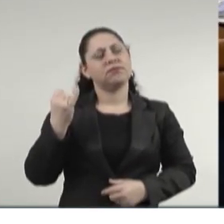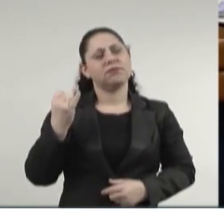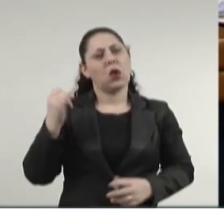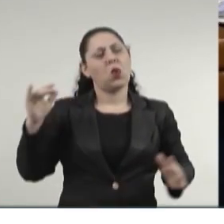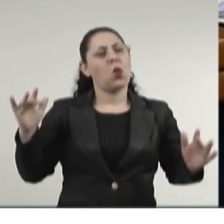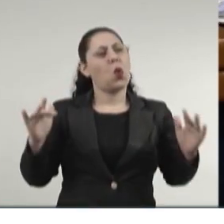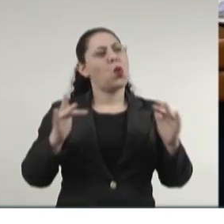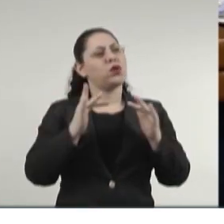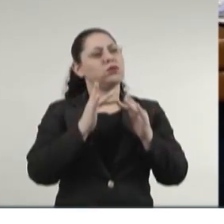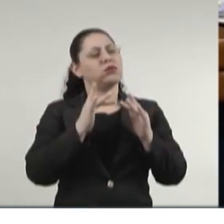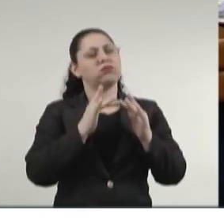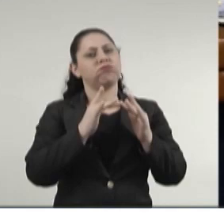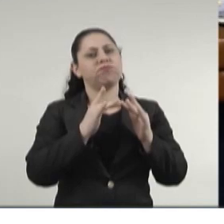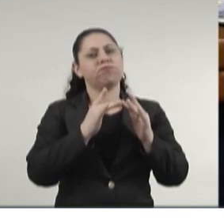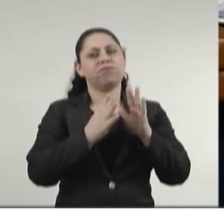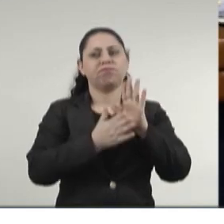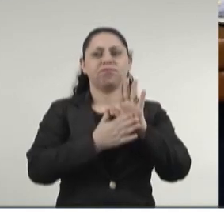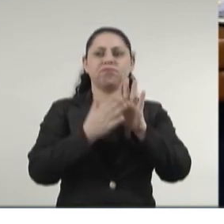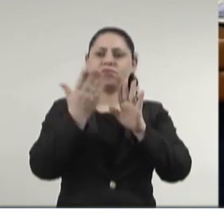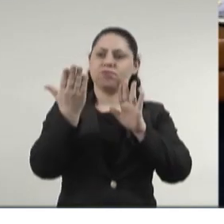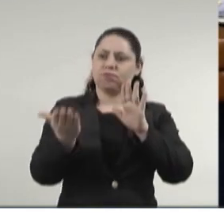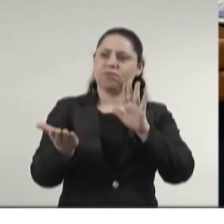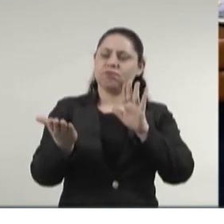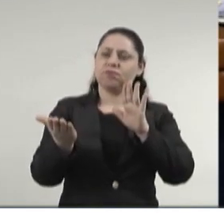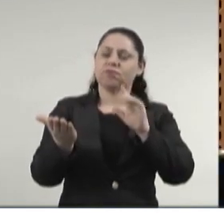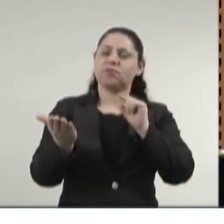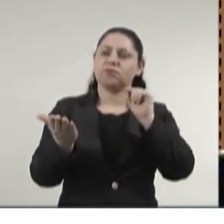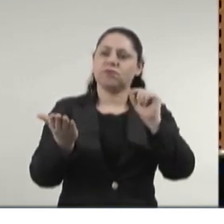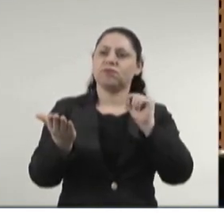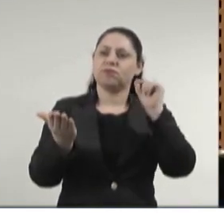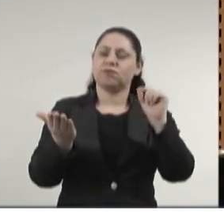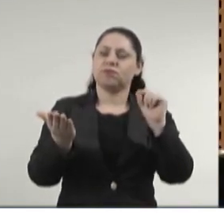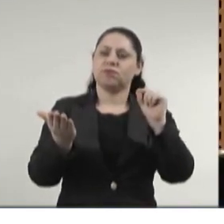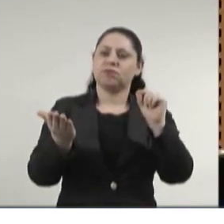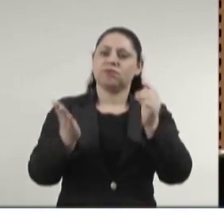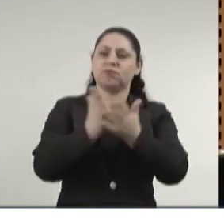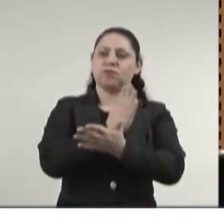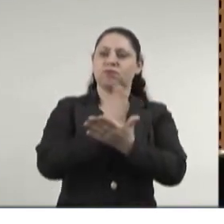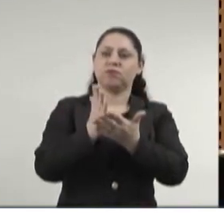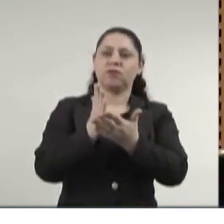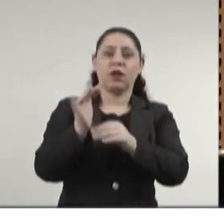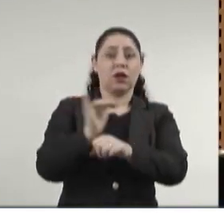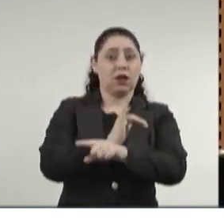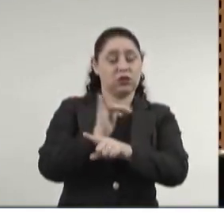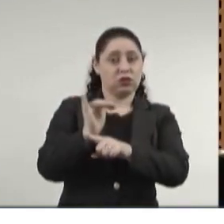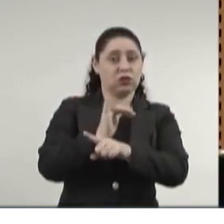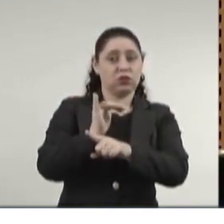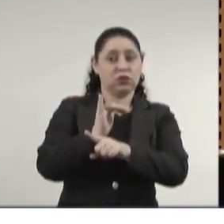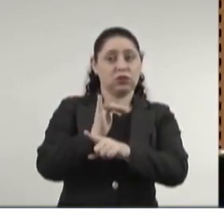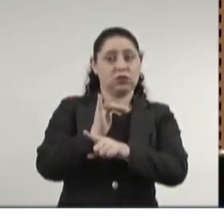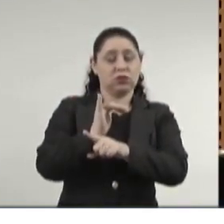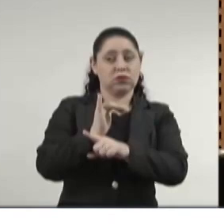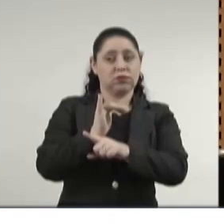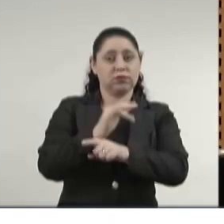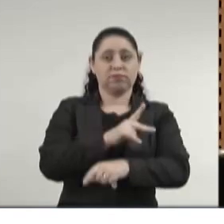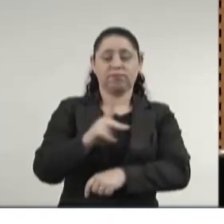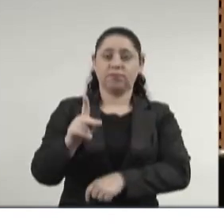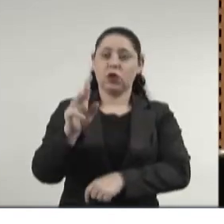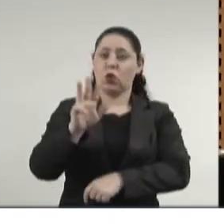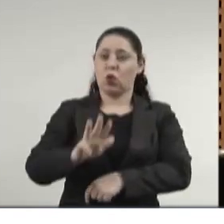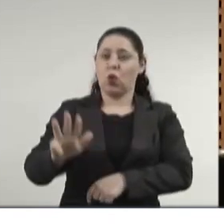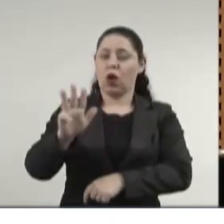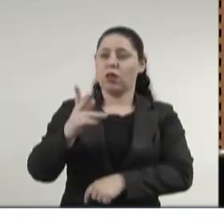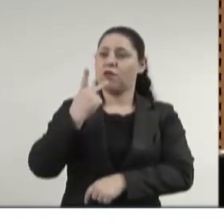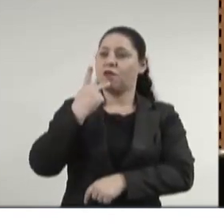coincide essa iniciativa de Vossa Excelência com algumas ações que o presidente Lula tem comentado lá